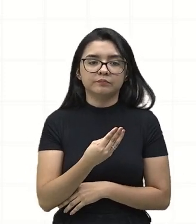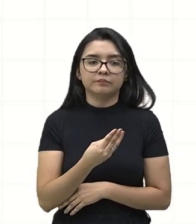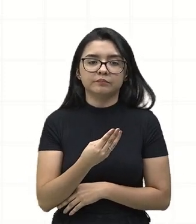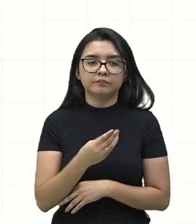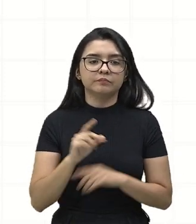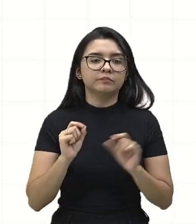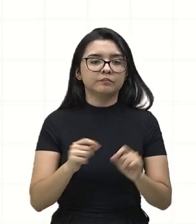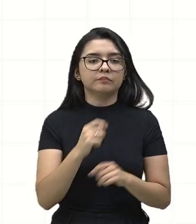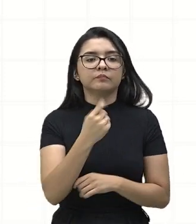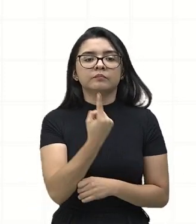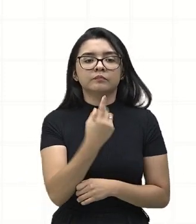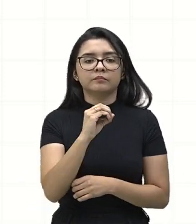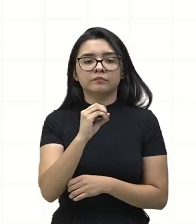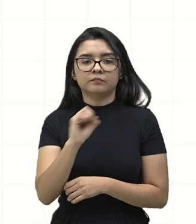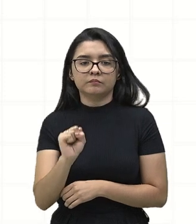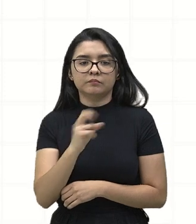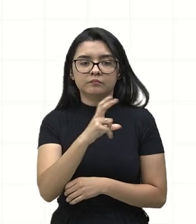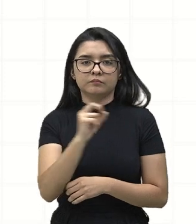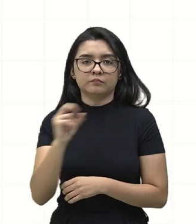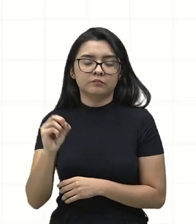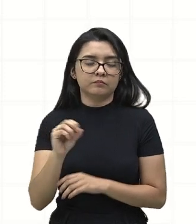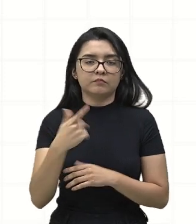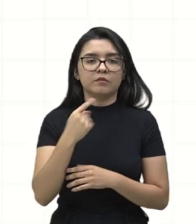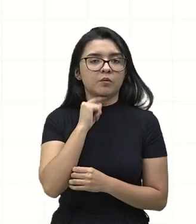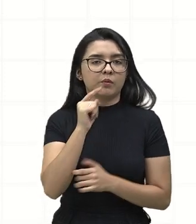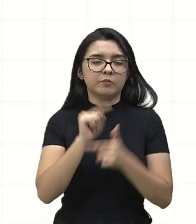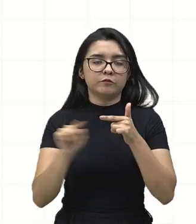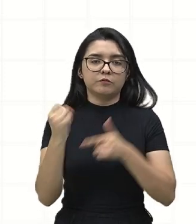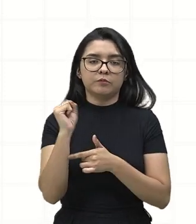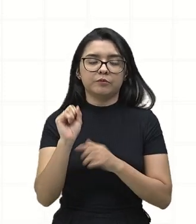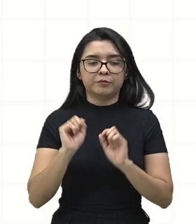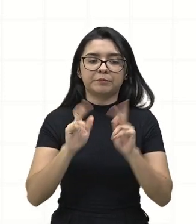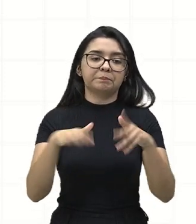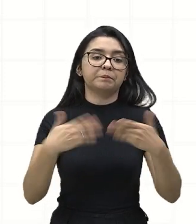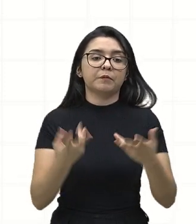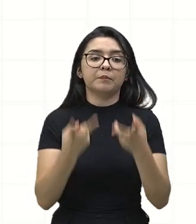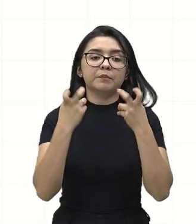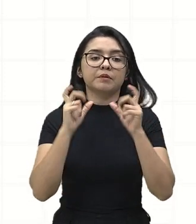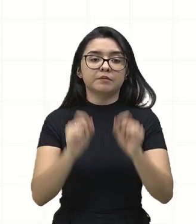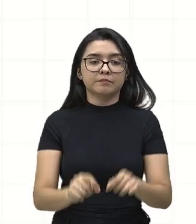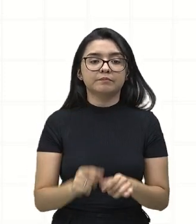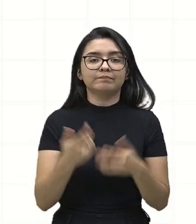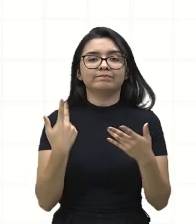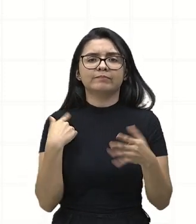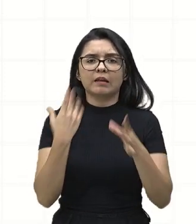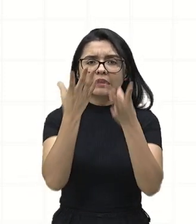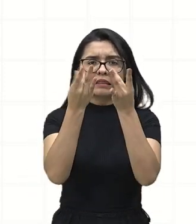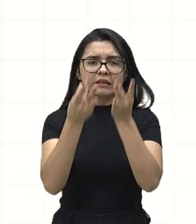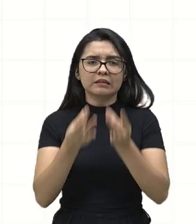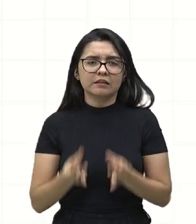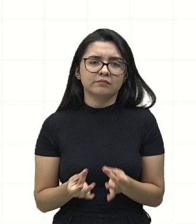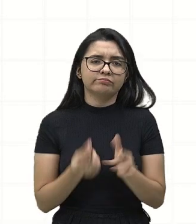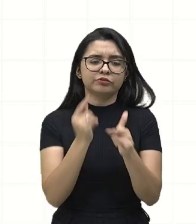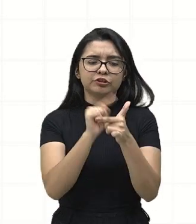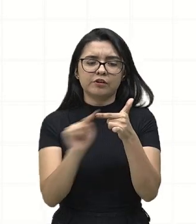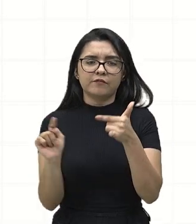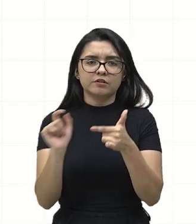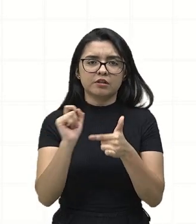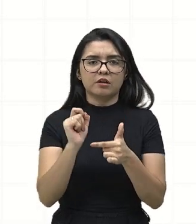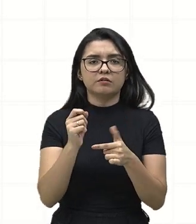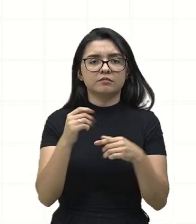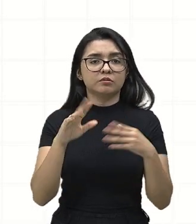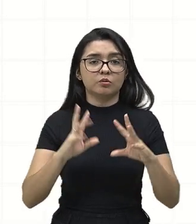2.108.550 não é divisível por 8. Então, vejam só o trabalho que a gente ia ter se a gente